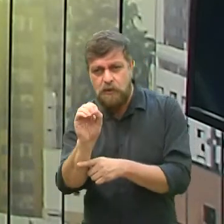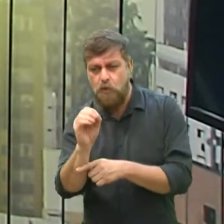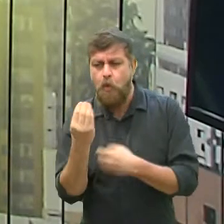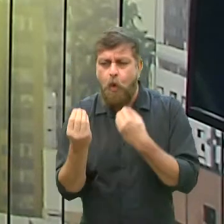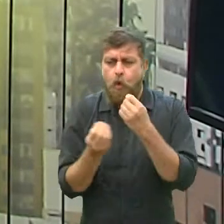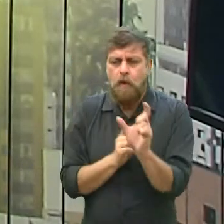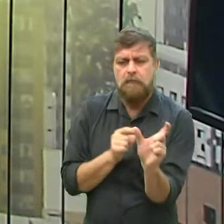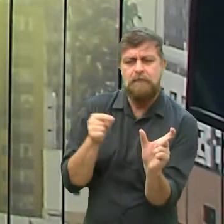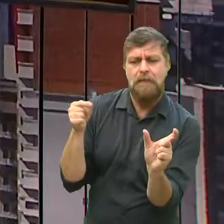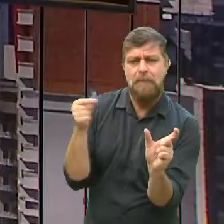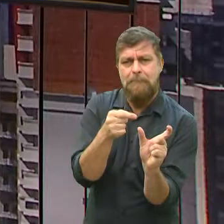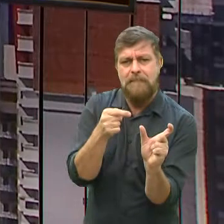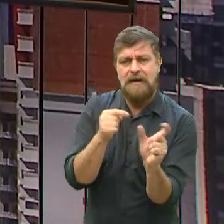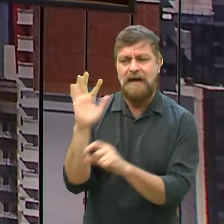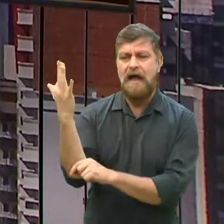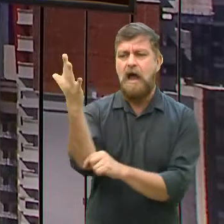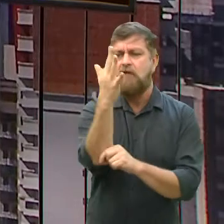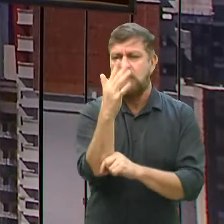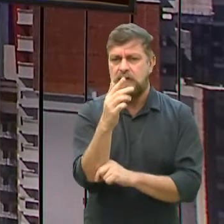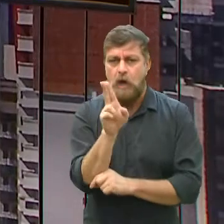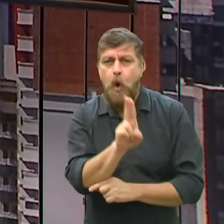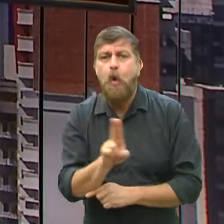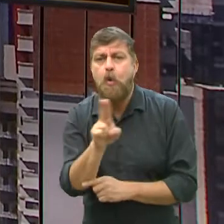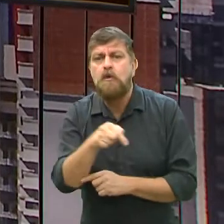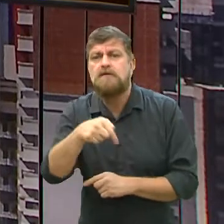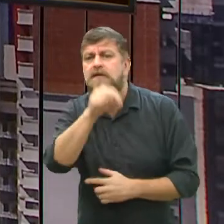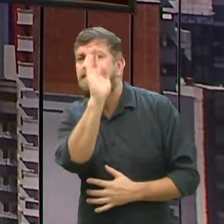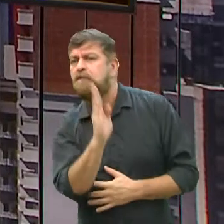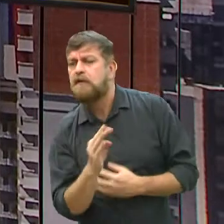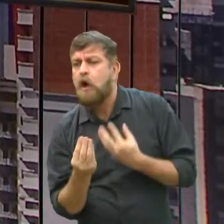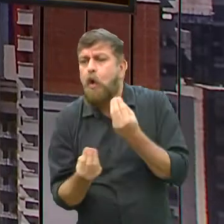cenário hoje da biomassa florestal no Brasil?